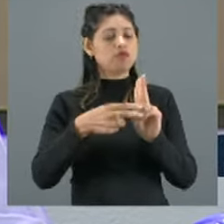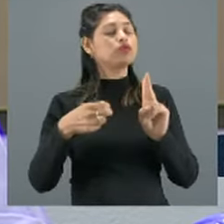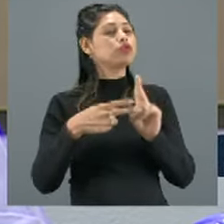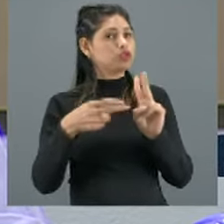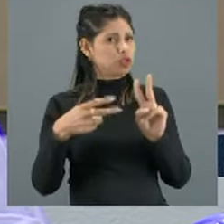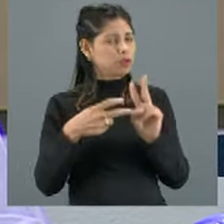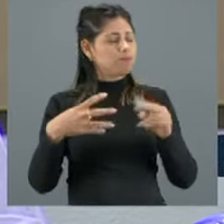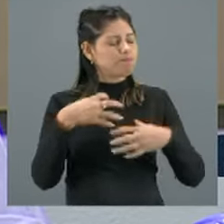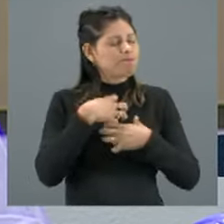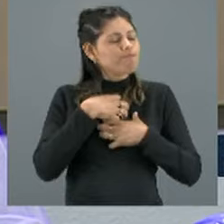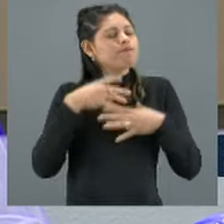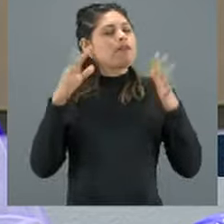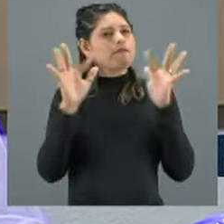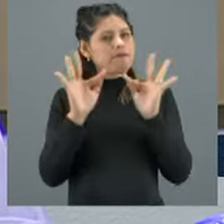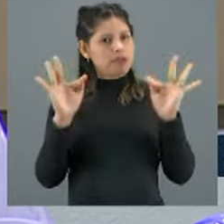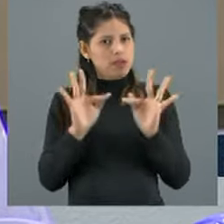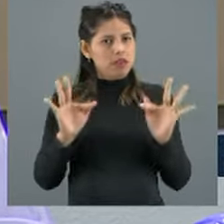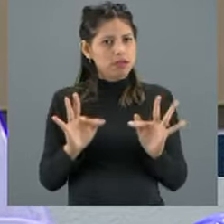E também,